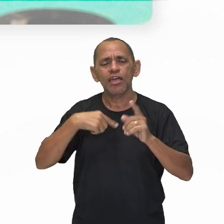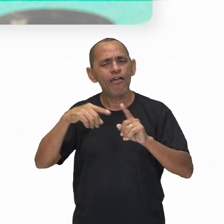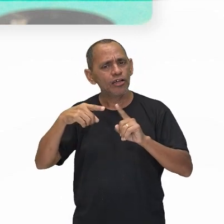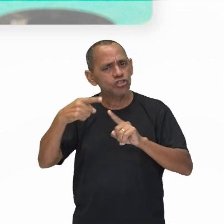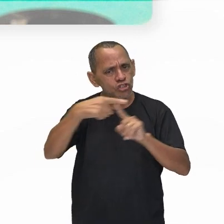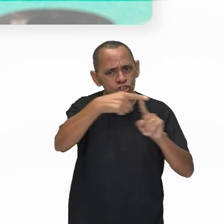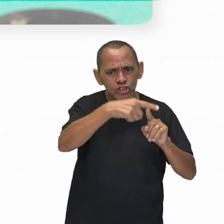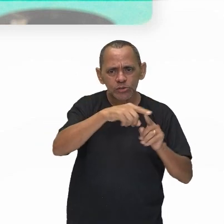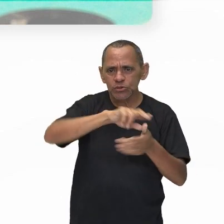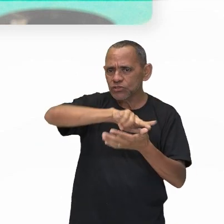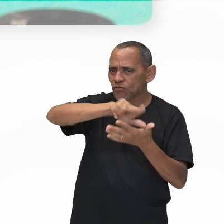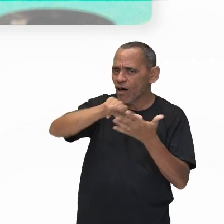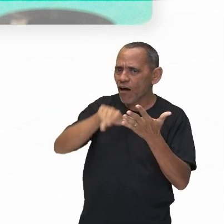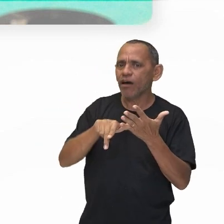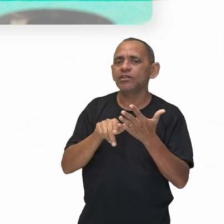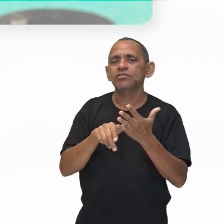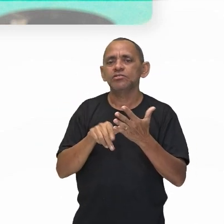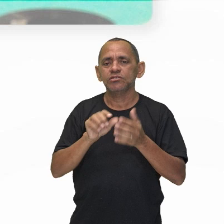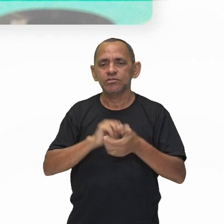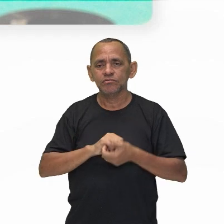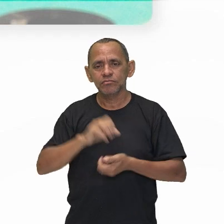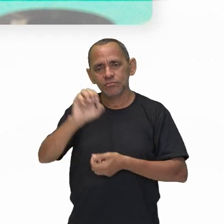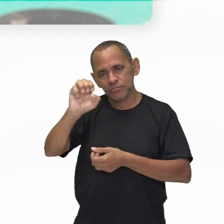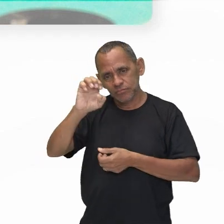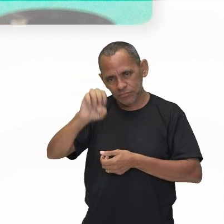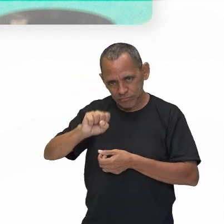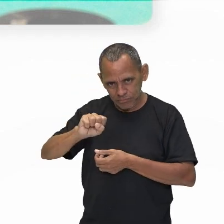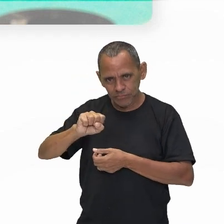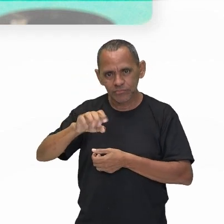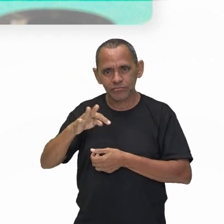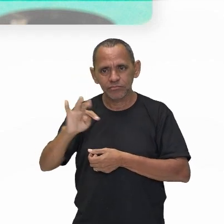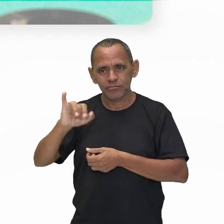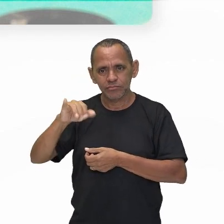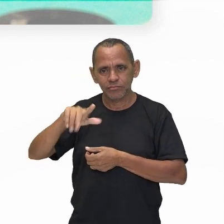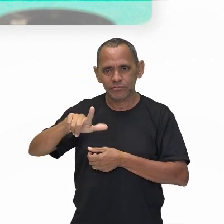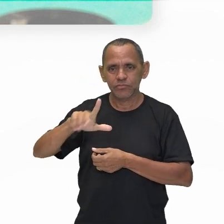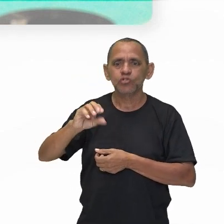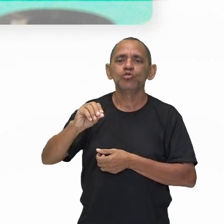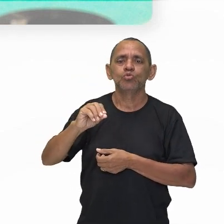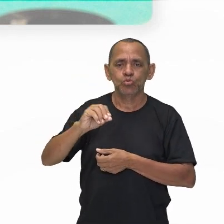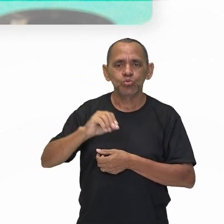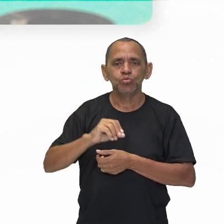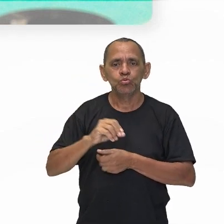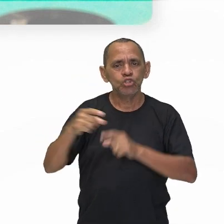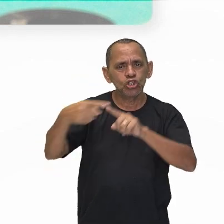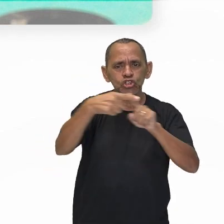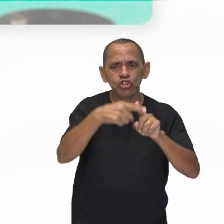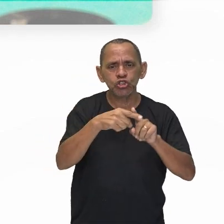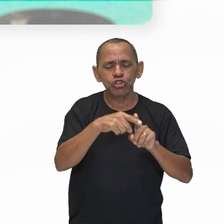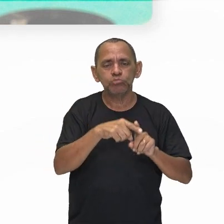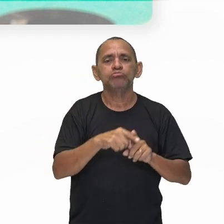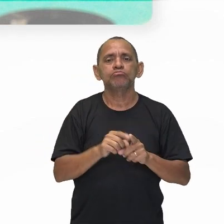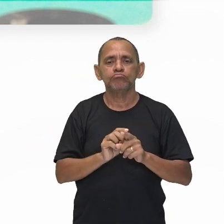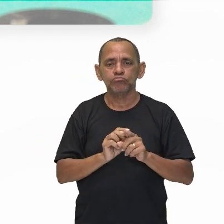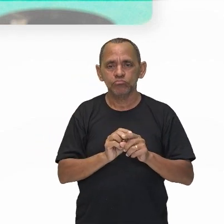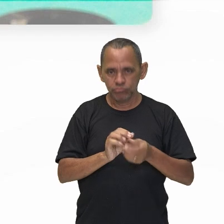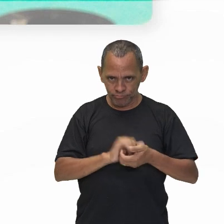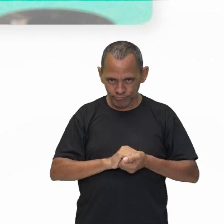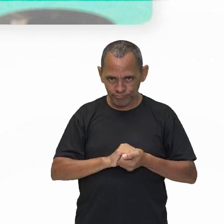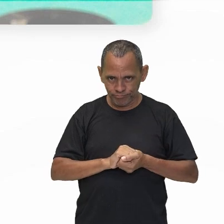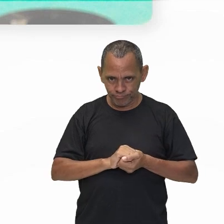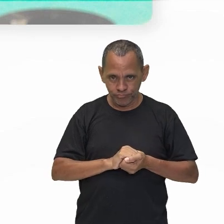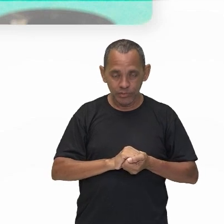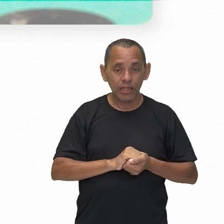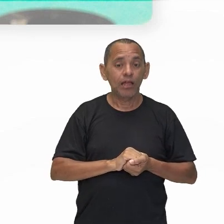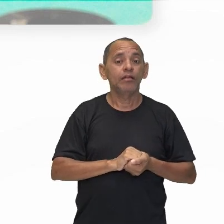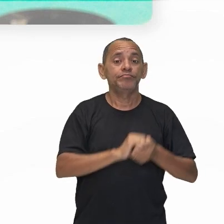jogar. E um dos estilos é o estilo 3 toques. Nessa modalidade, cada partida tem um total de 40 minutos com